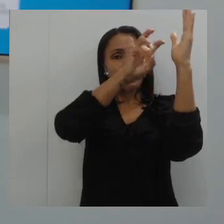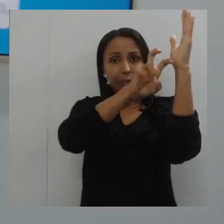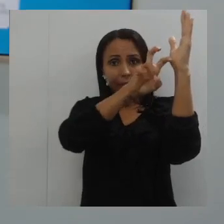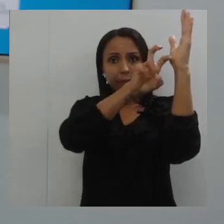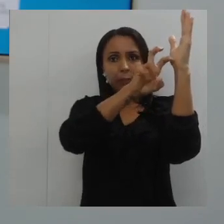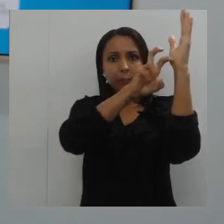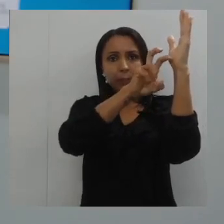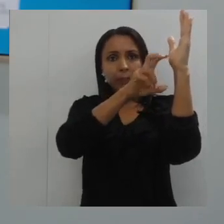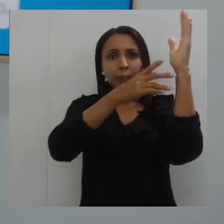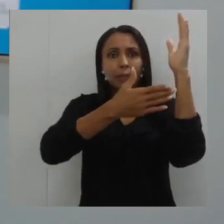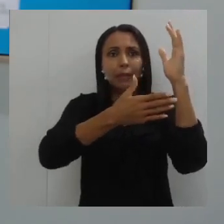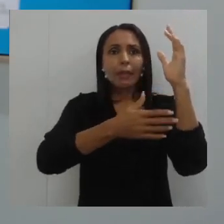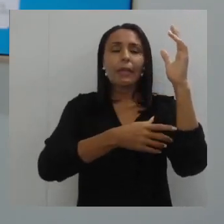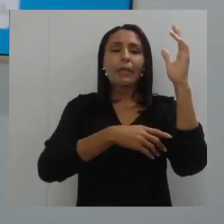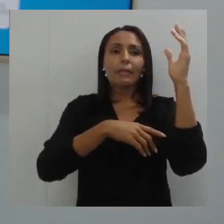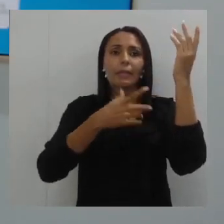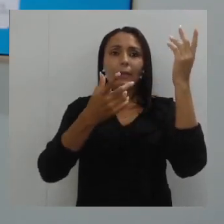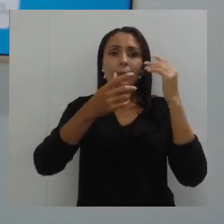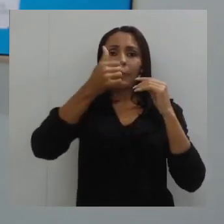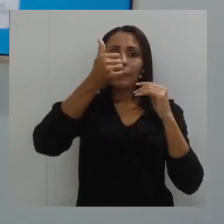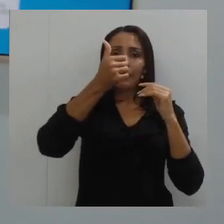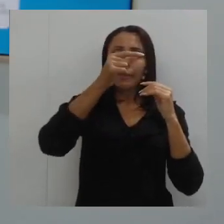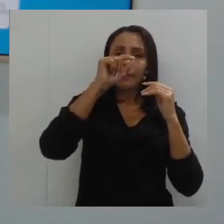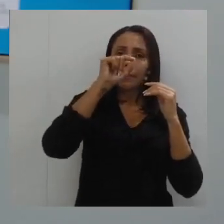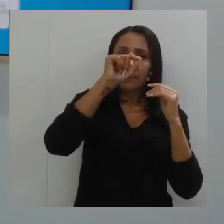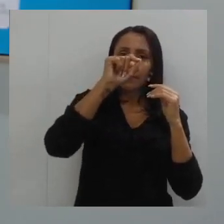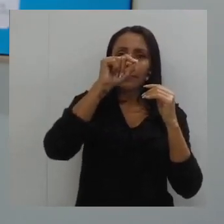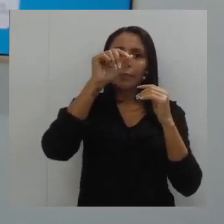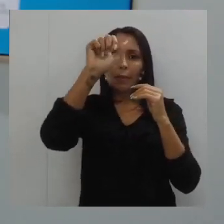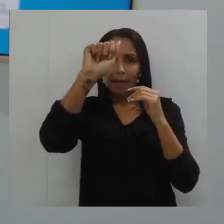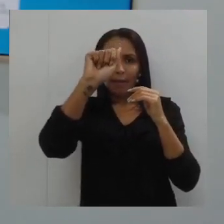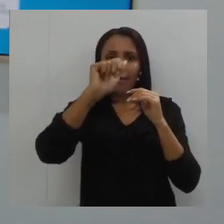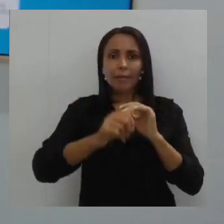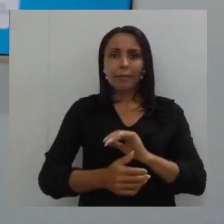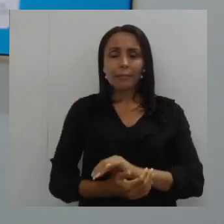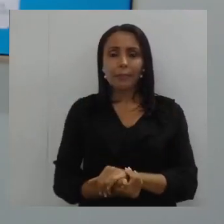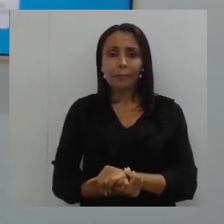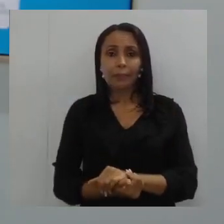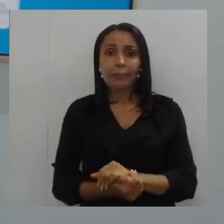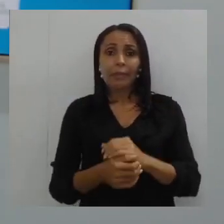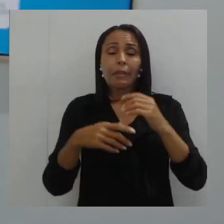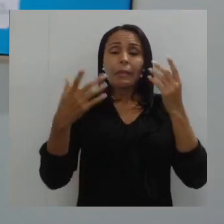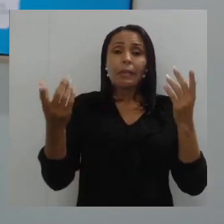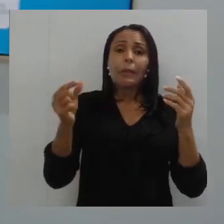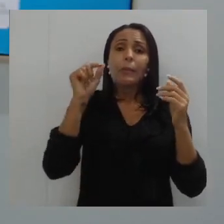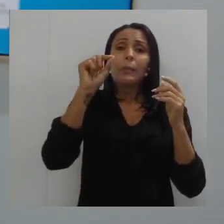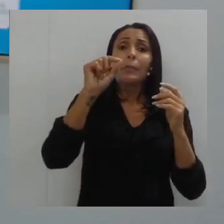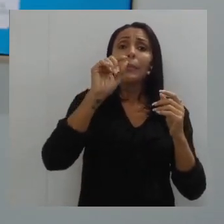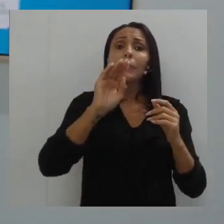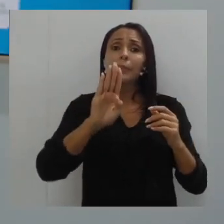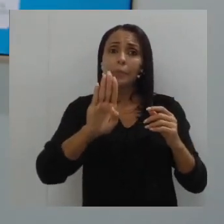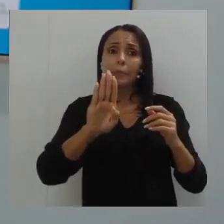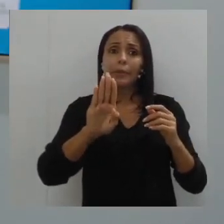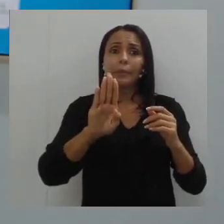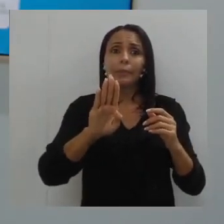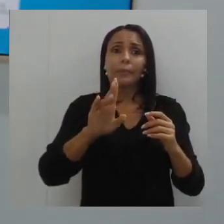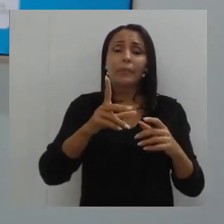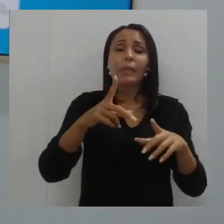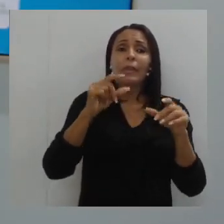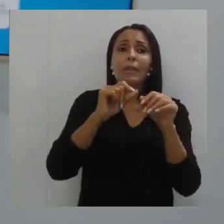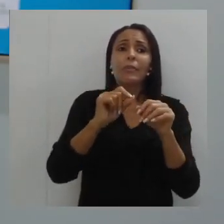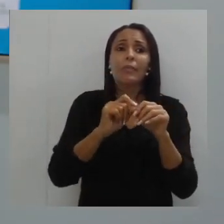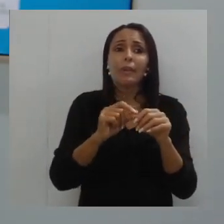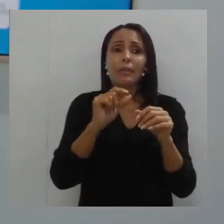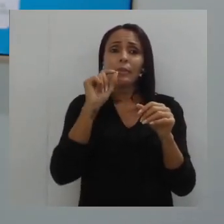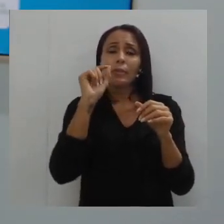Então está aqui. Então eu marco o primeiro ponto, ponto A. O ponto B eu marco fazendo com que eu